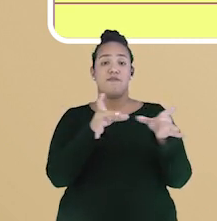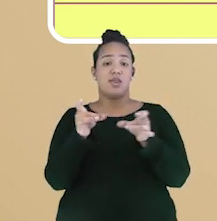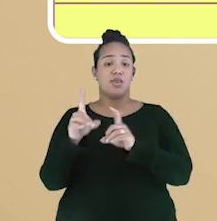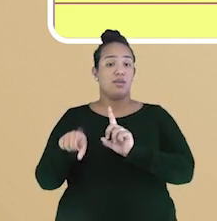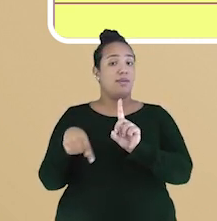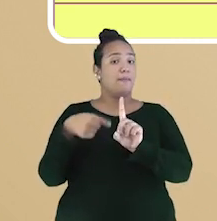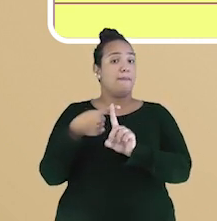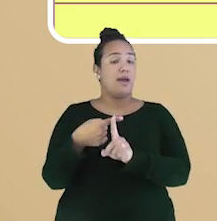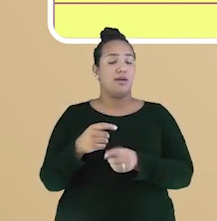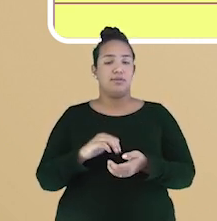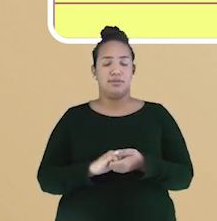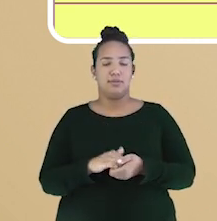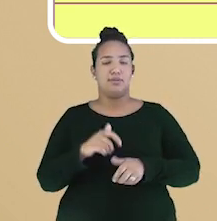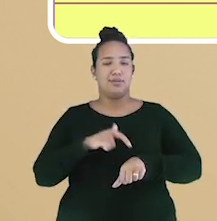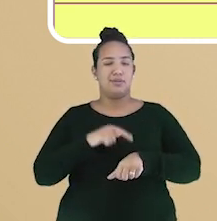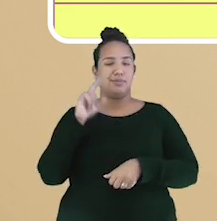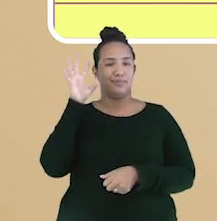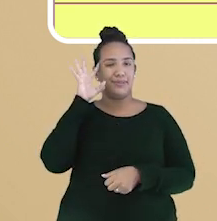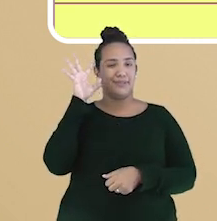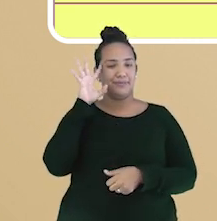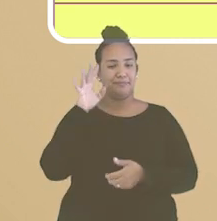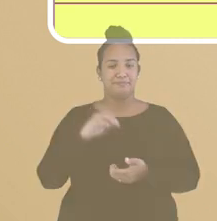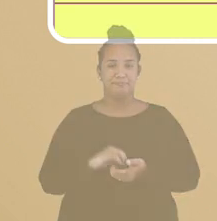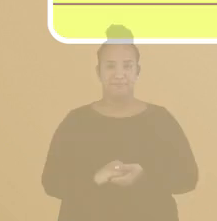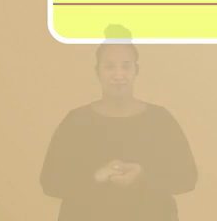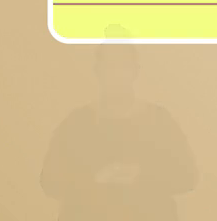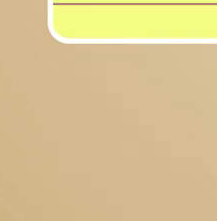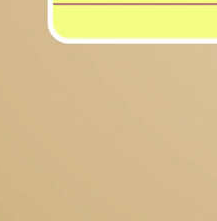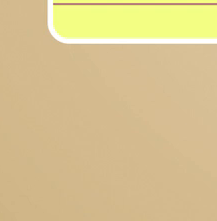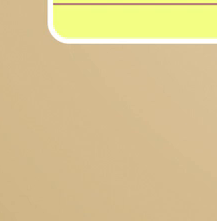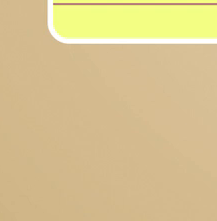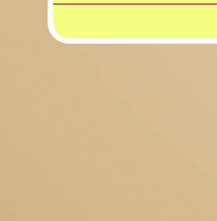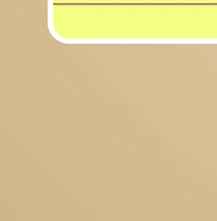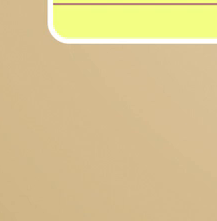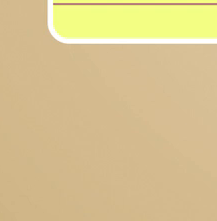vendido pela loja vou te dar um tempinho para responder